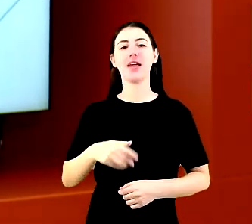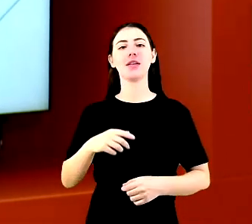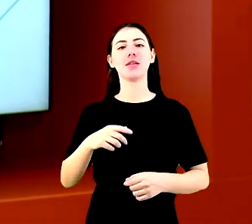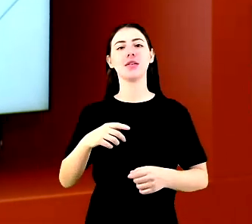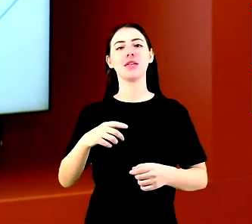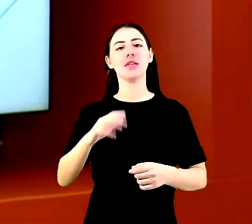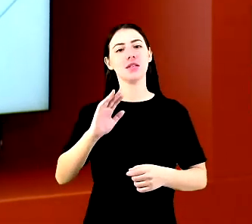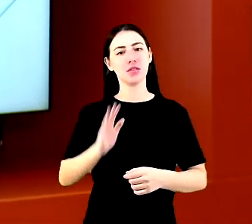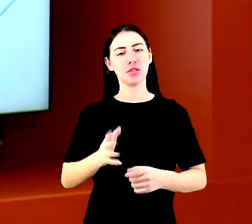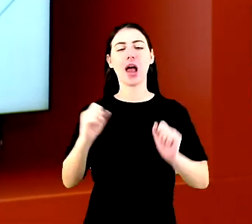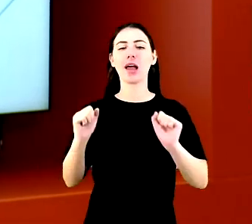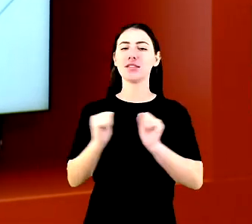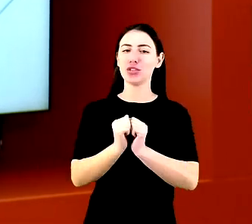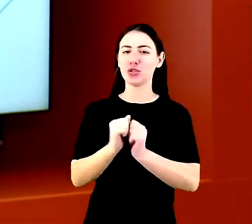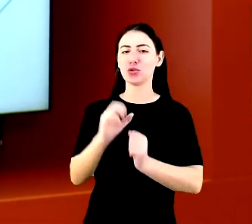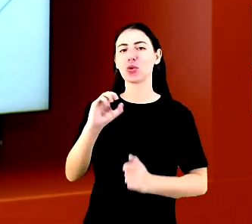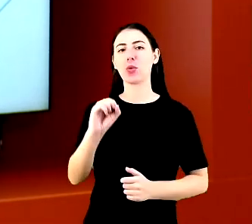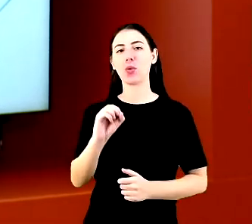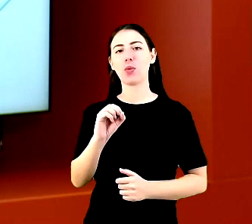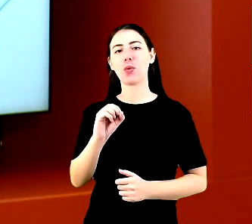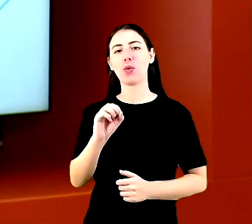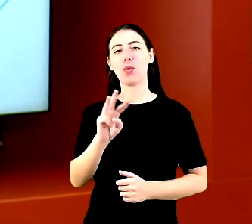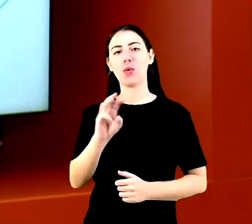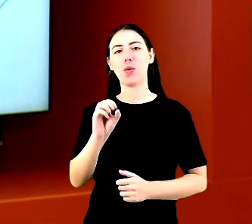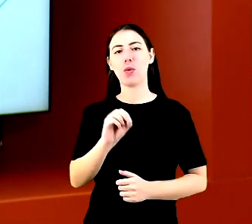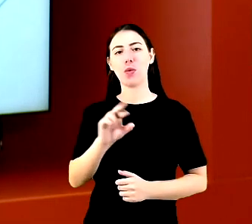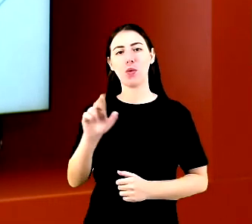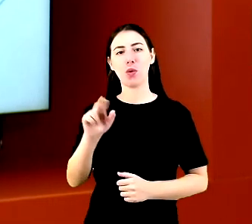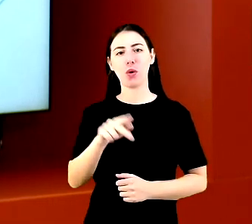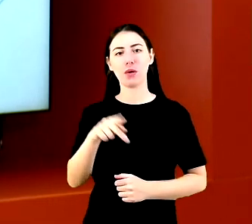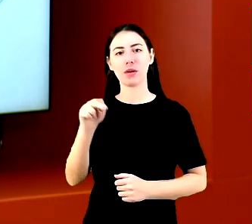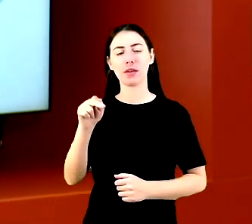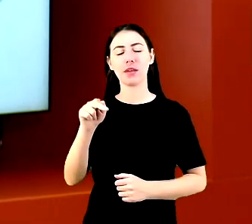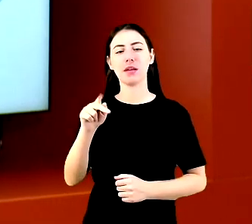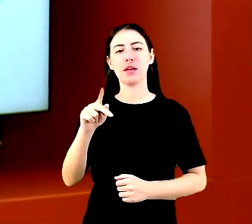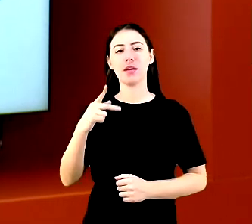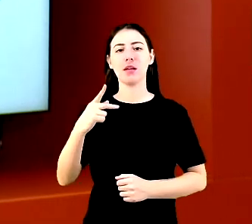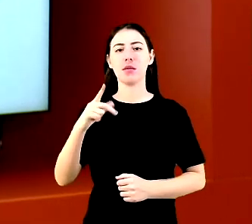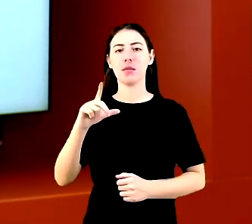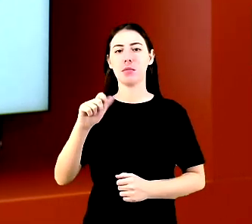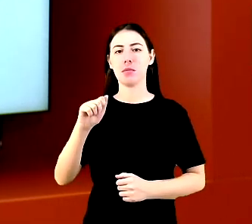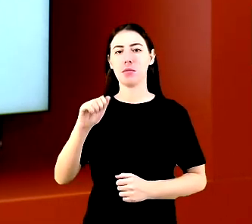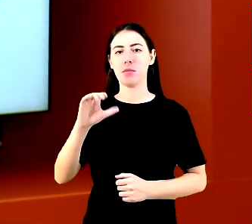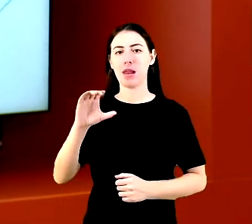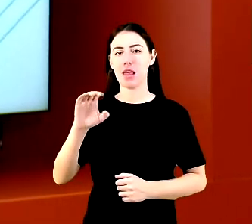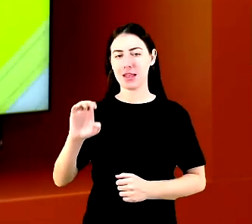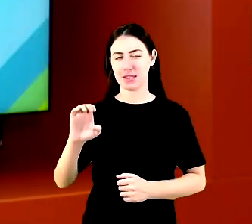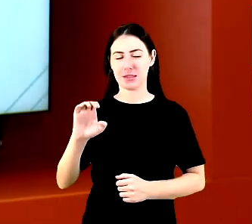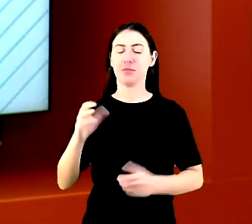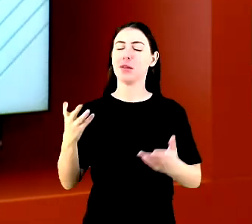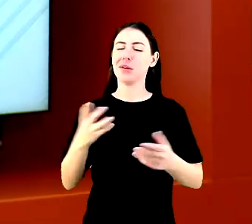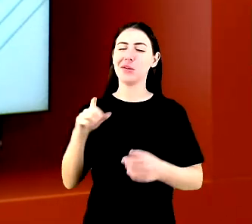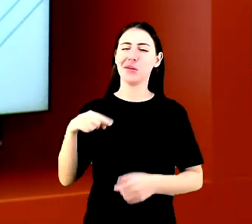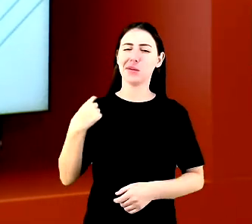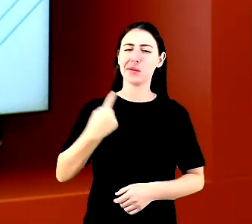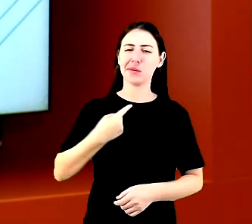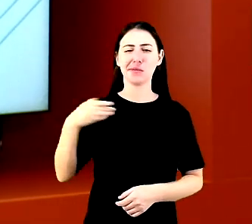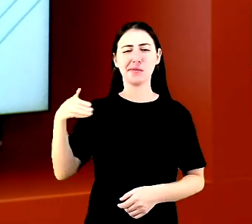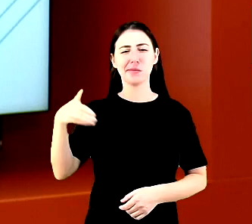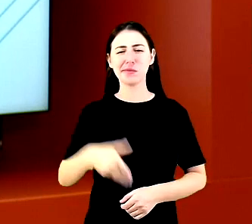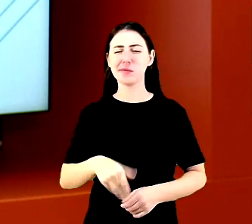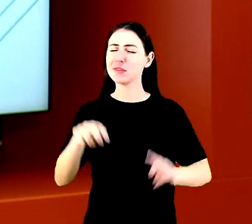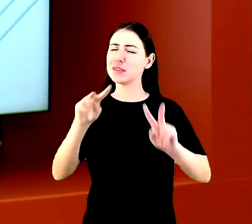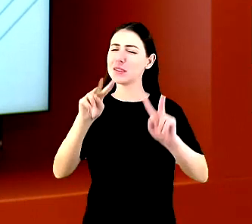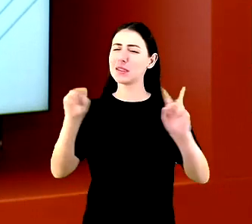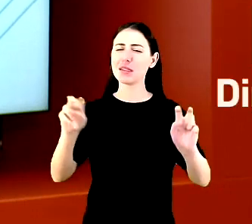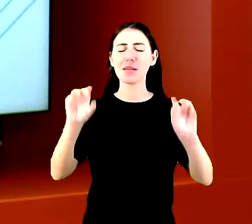nos acompanha. Estamos mais um dia aqui de Tech Talk, hoje com um tema muito especial, que o negócio da Raizen é